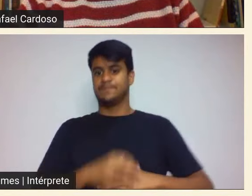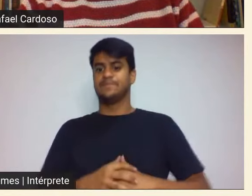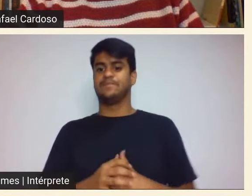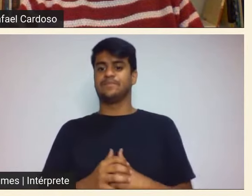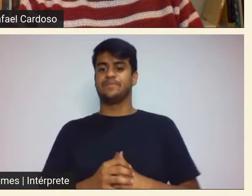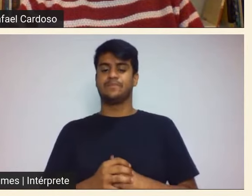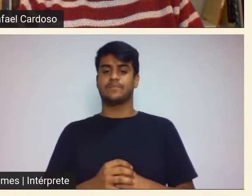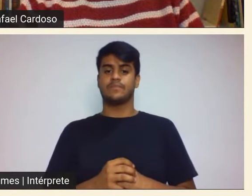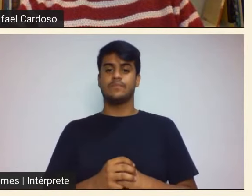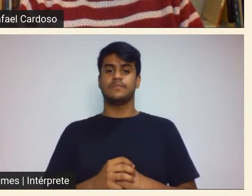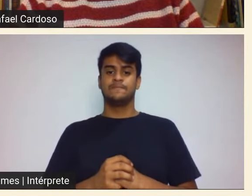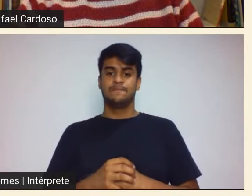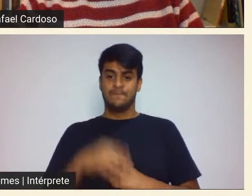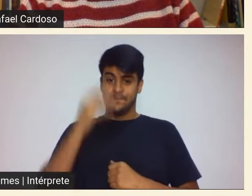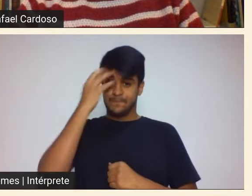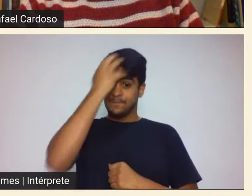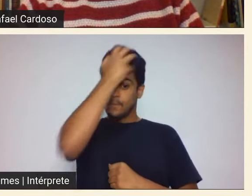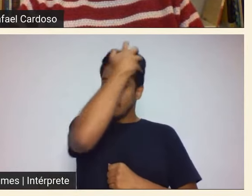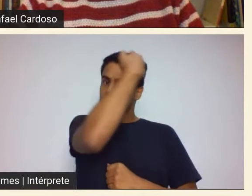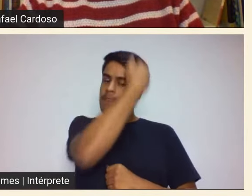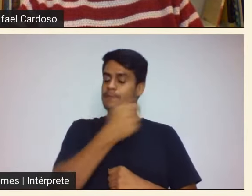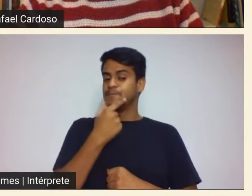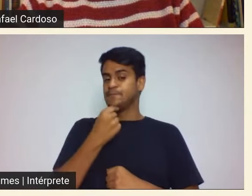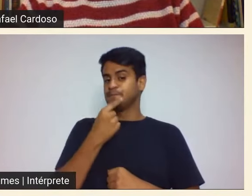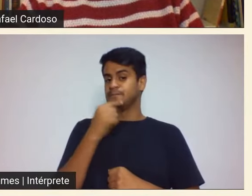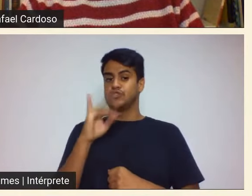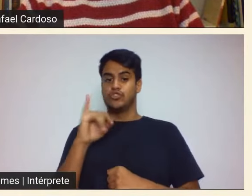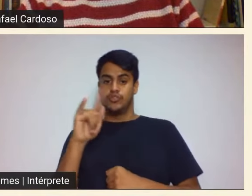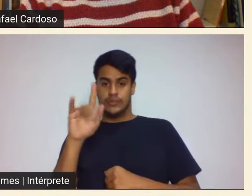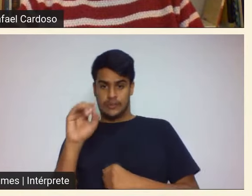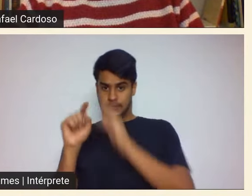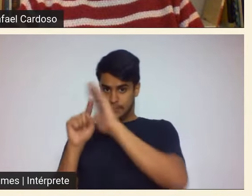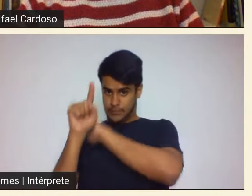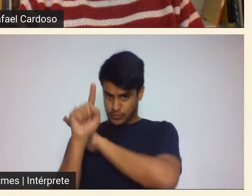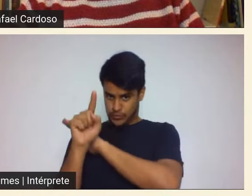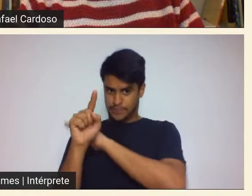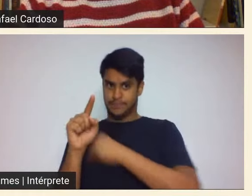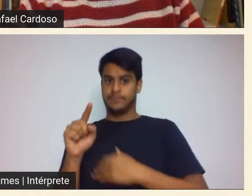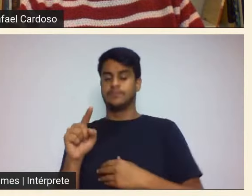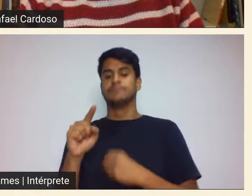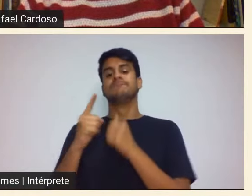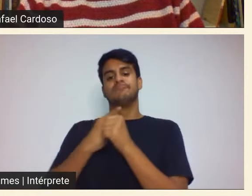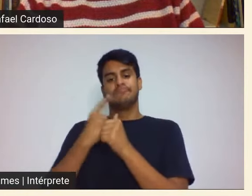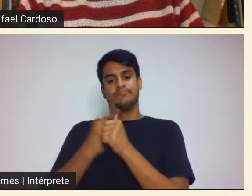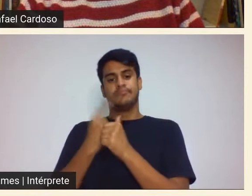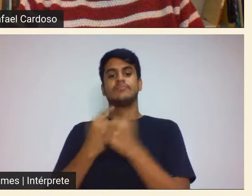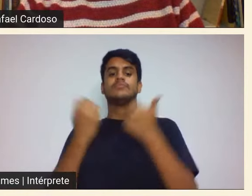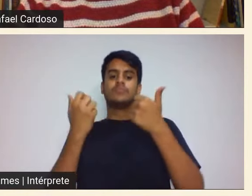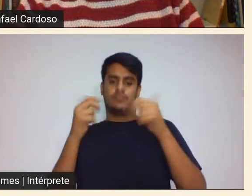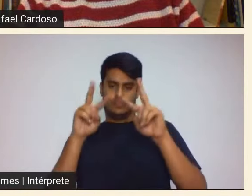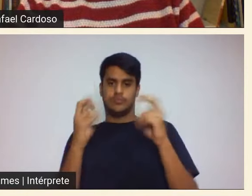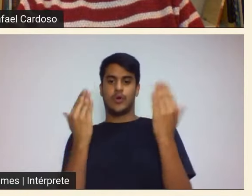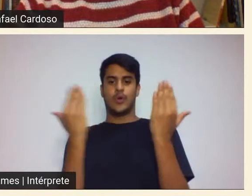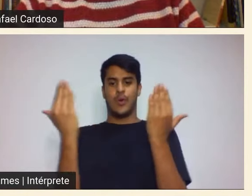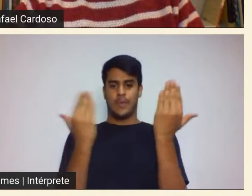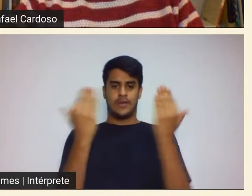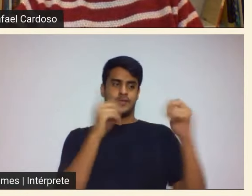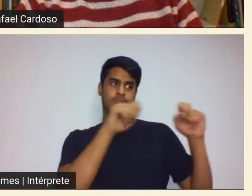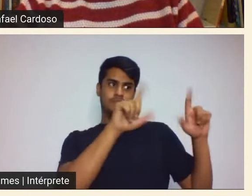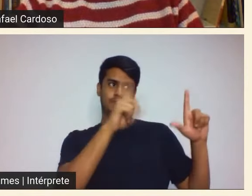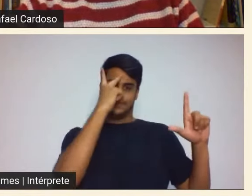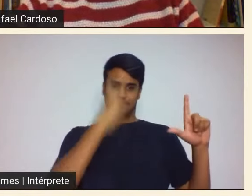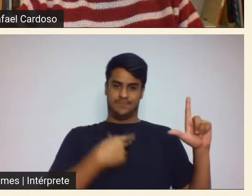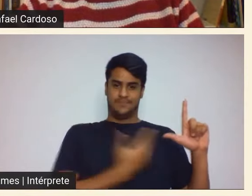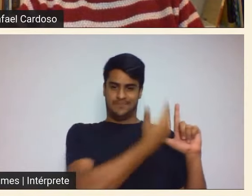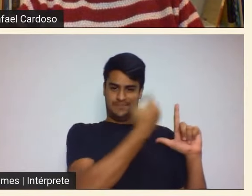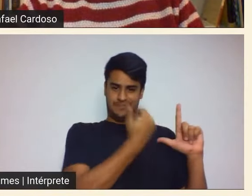novo. É o Tiago, né? Ele te pergunta, então, ele fala da sobreposição das duas